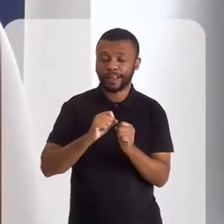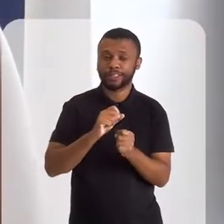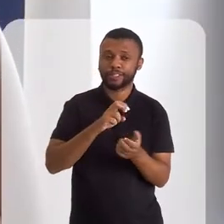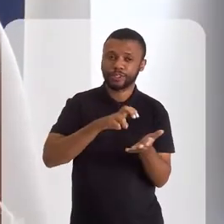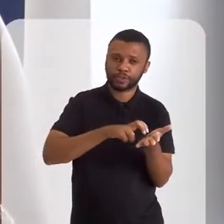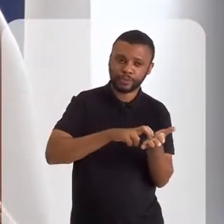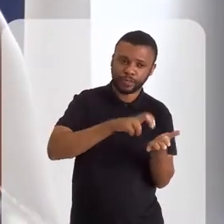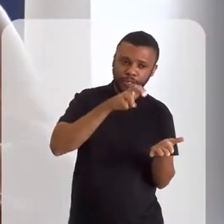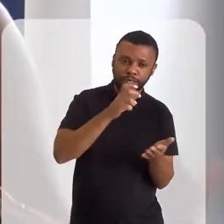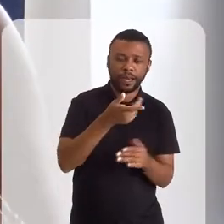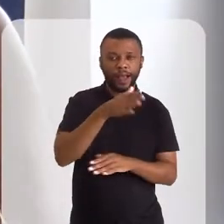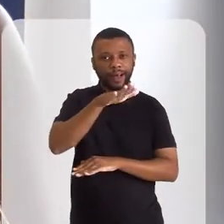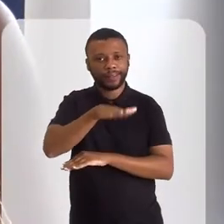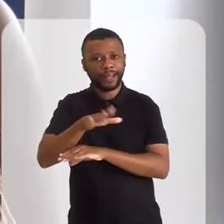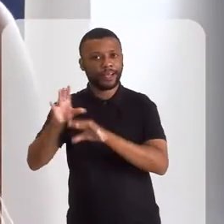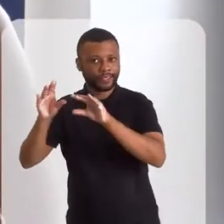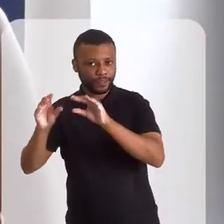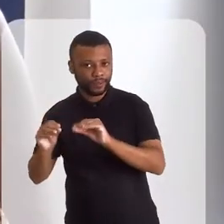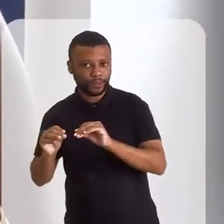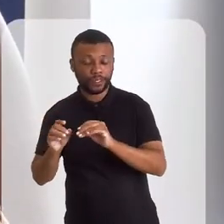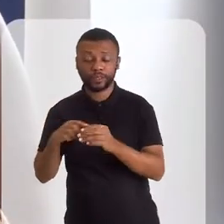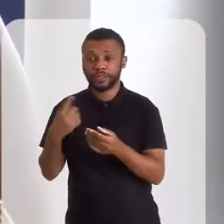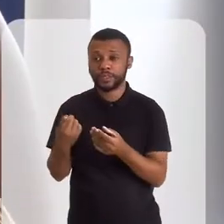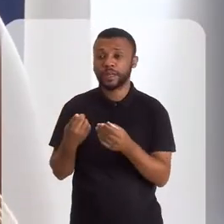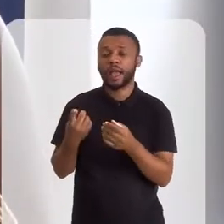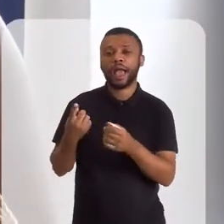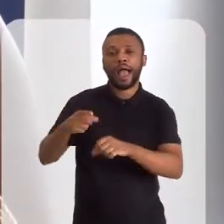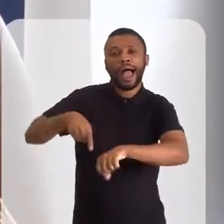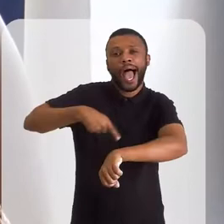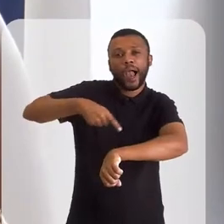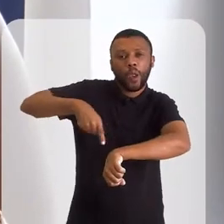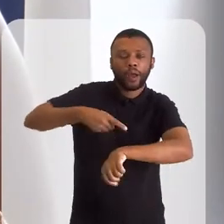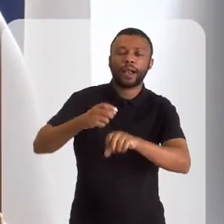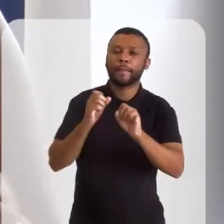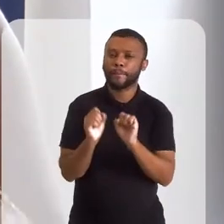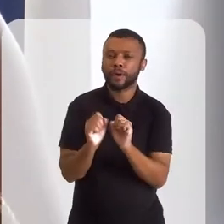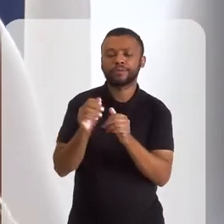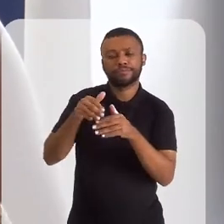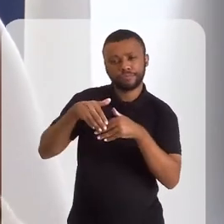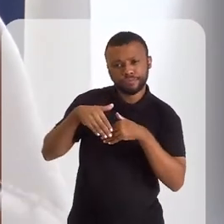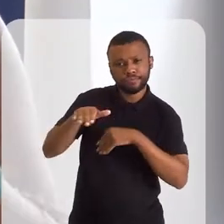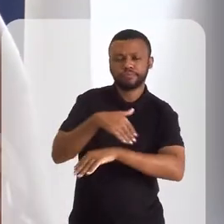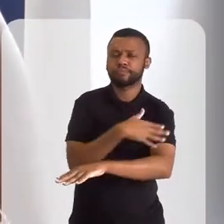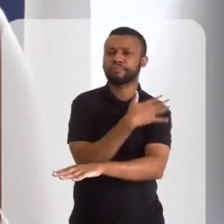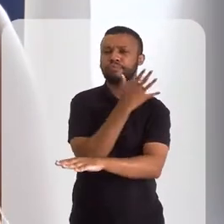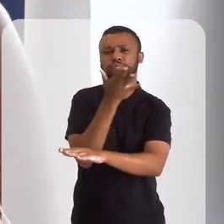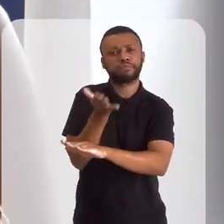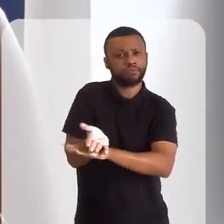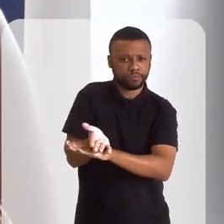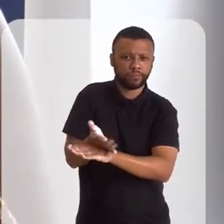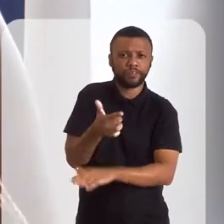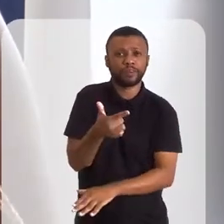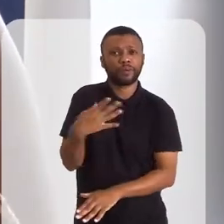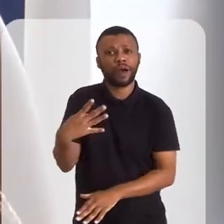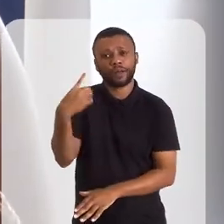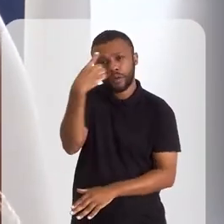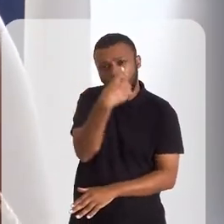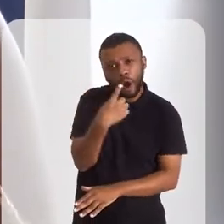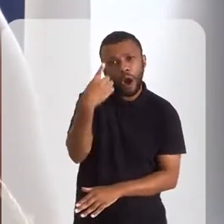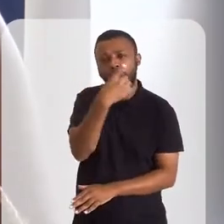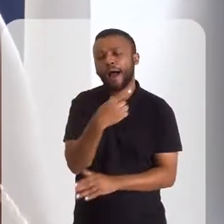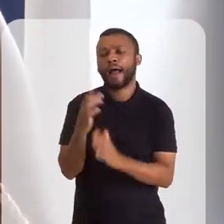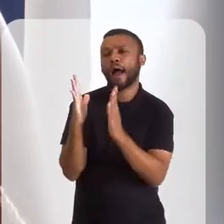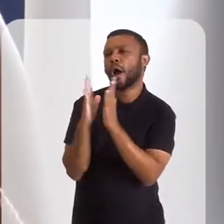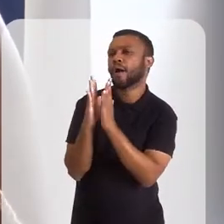dia, de manhã, ao meio-dia e ao anoitecer, e a longa, que ela pode ser feita a cada 24 horas. Então,